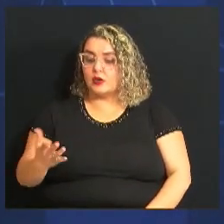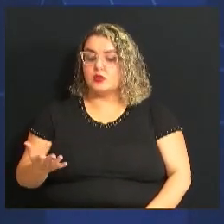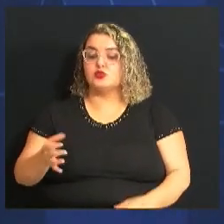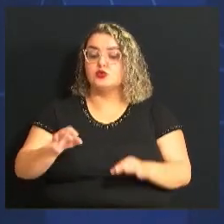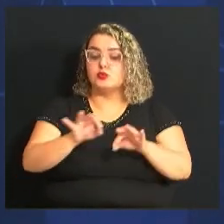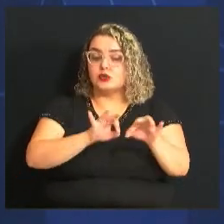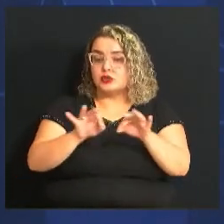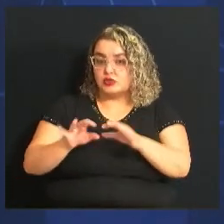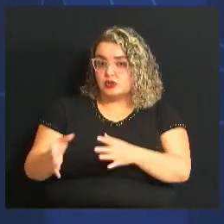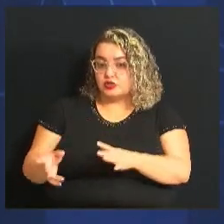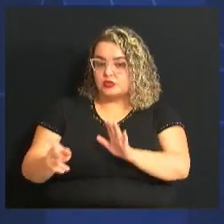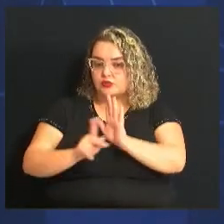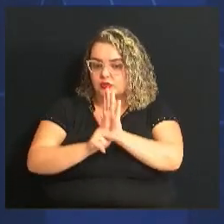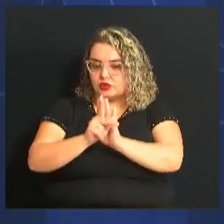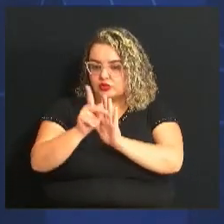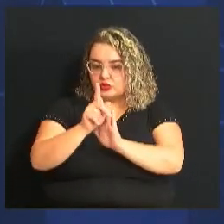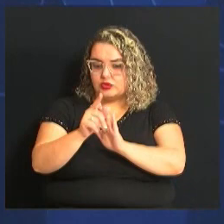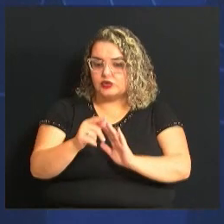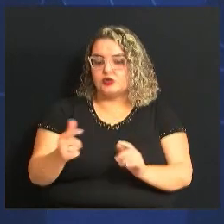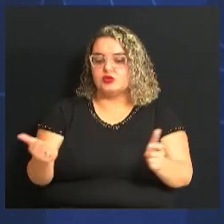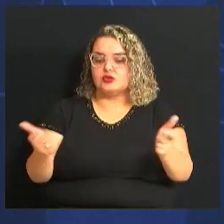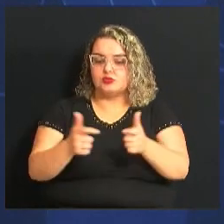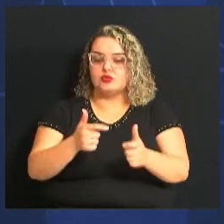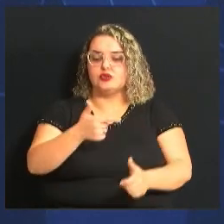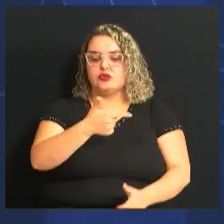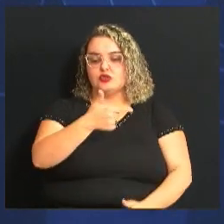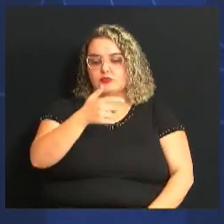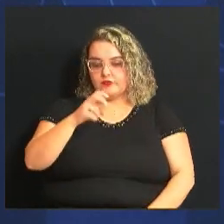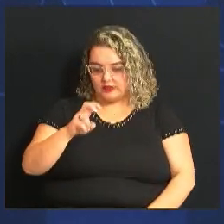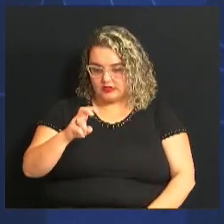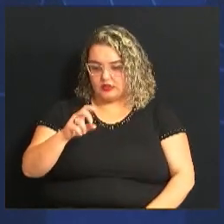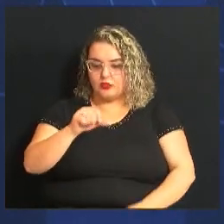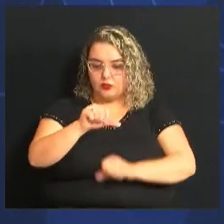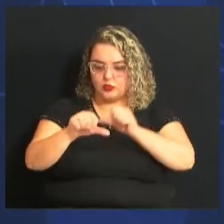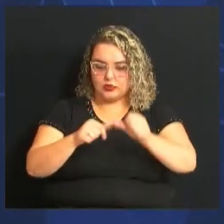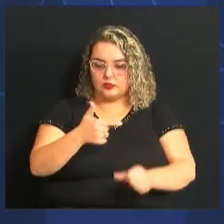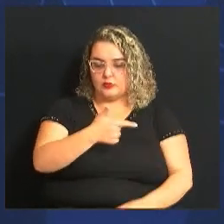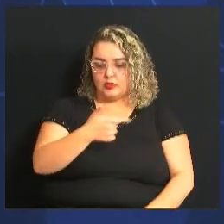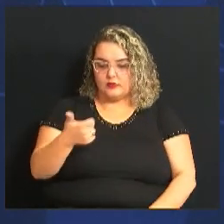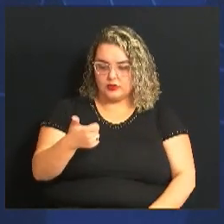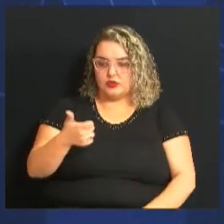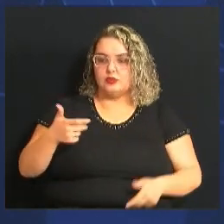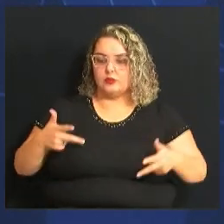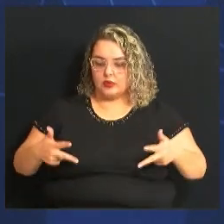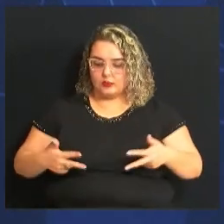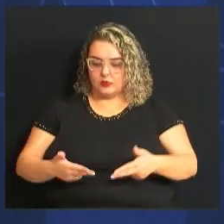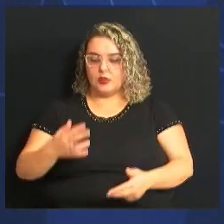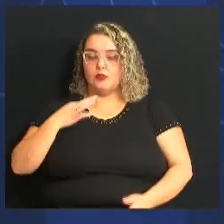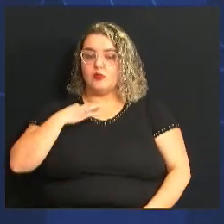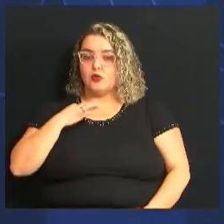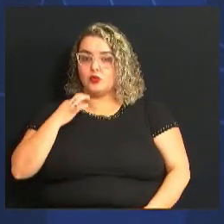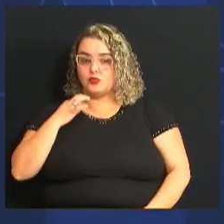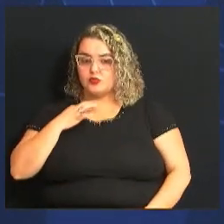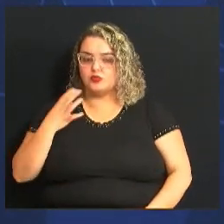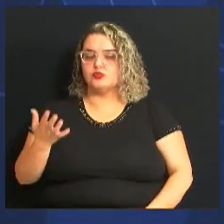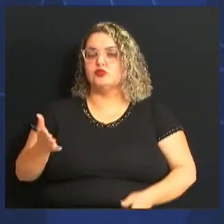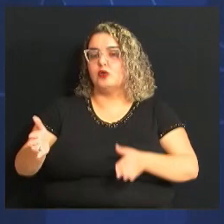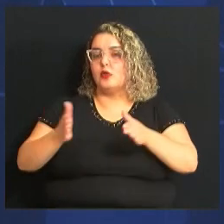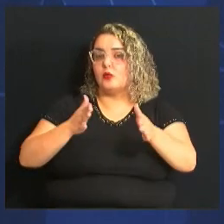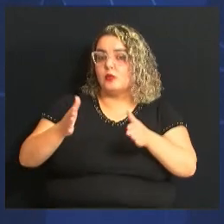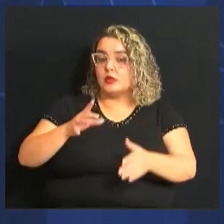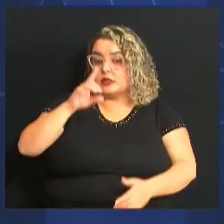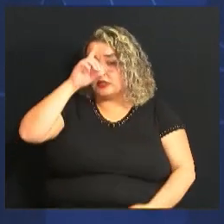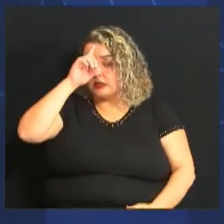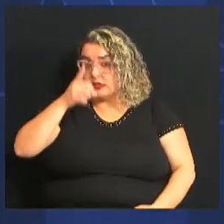que reduz de 25 para 21 anos a idade mínima para a esterilização voluntária a partir do momento que a decisão